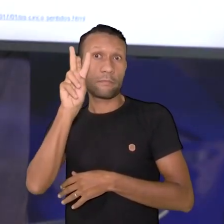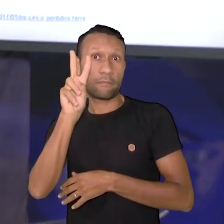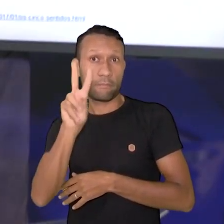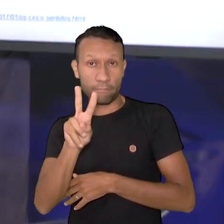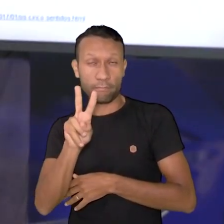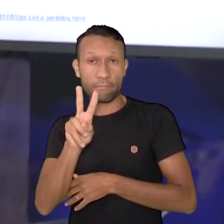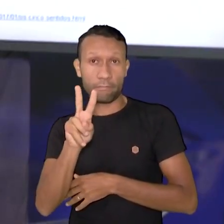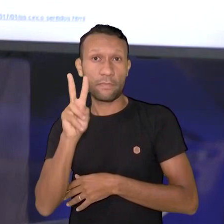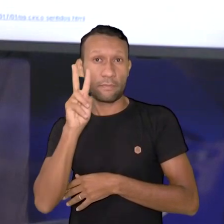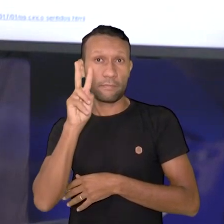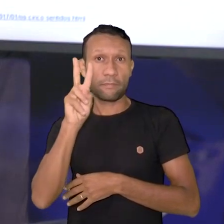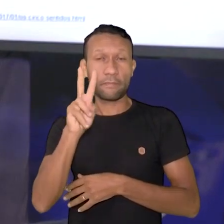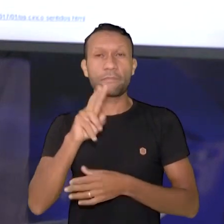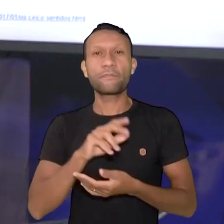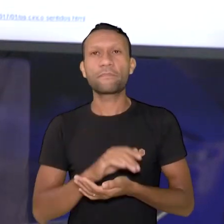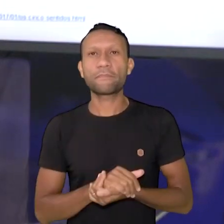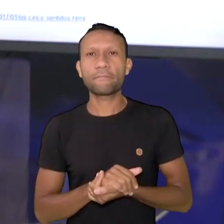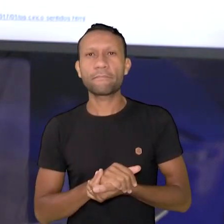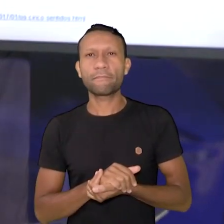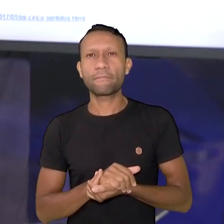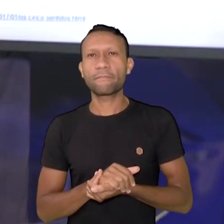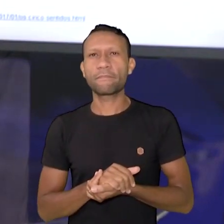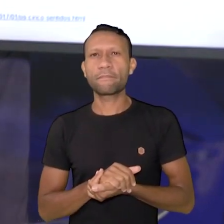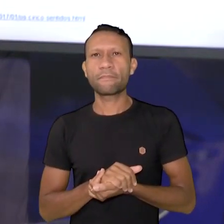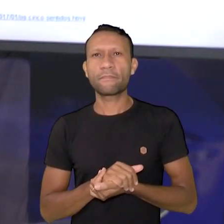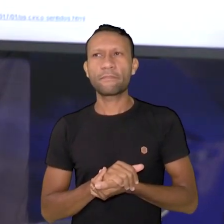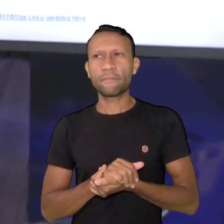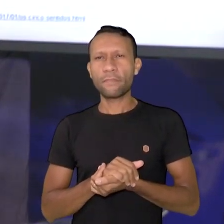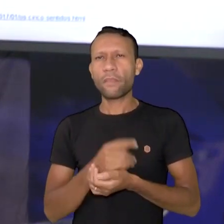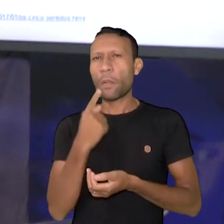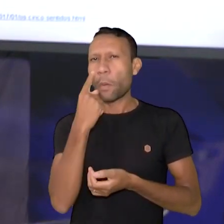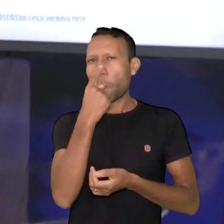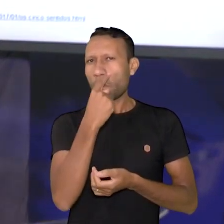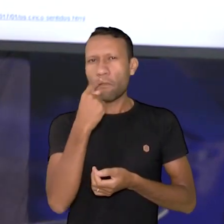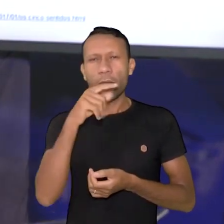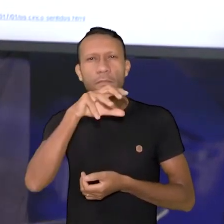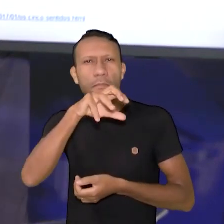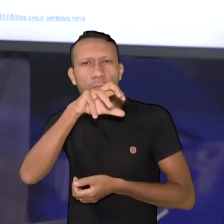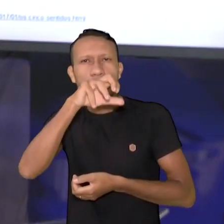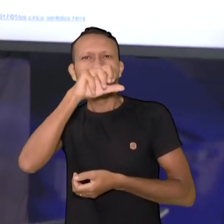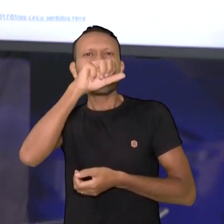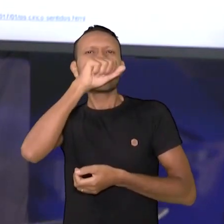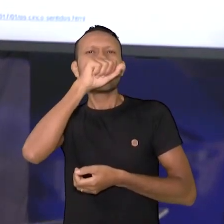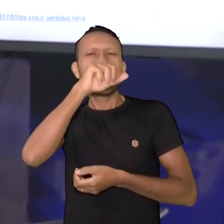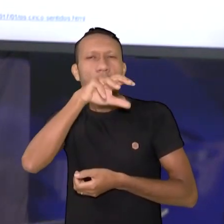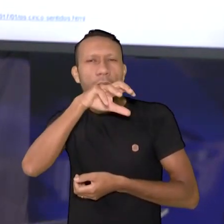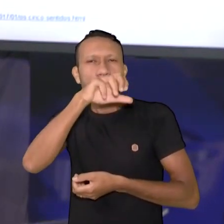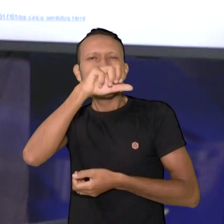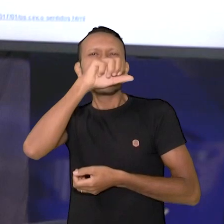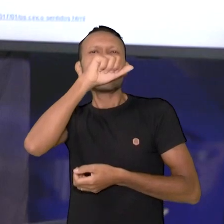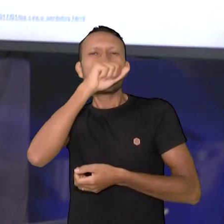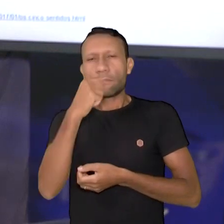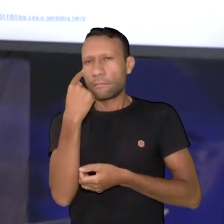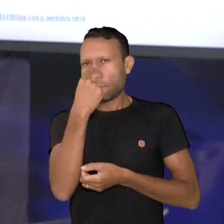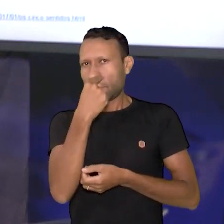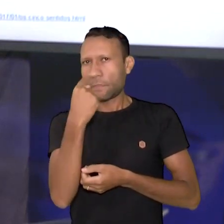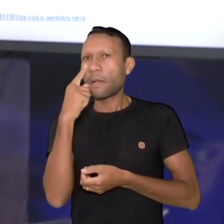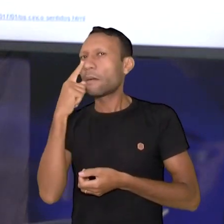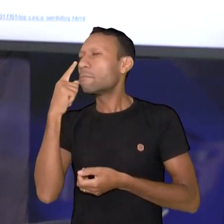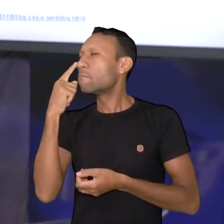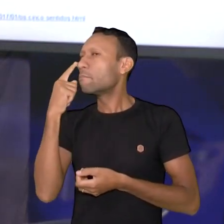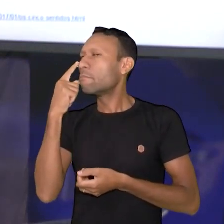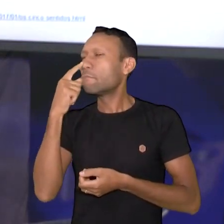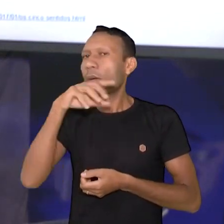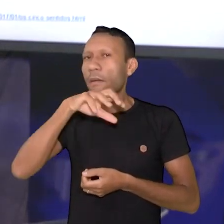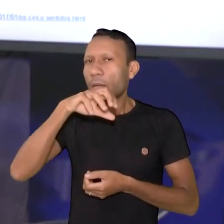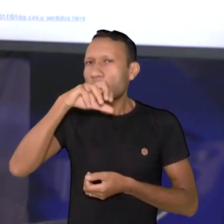consigo enxergar as coisas. No meu olfato é o meu nariz, eu consigo sentir cheiro das coisas graças ao